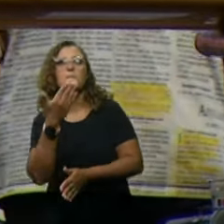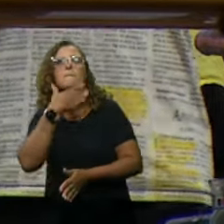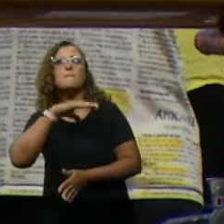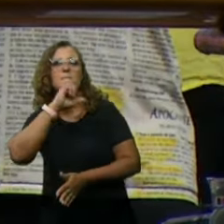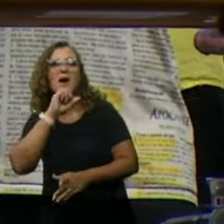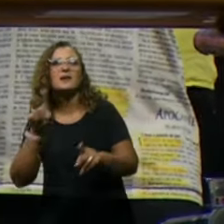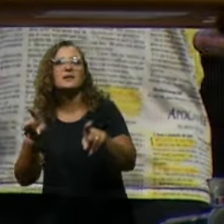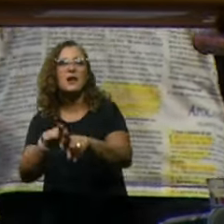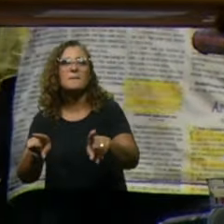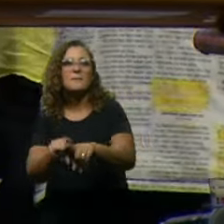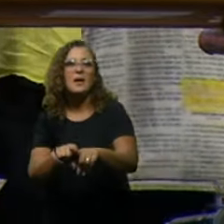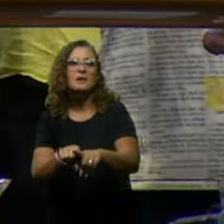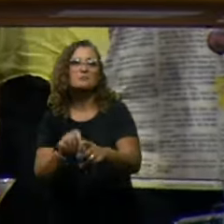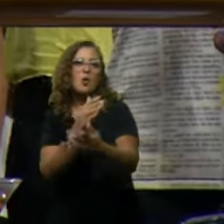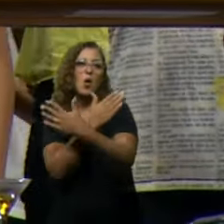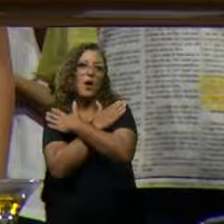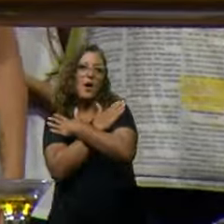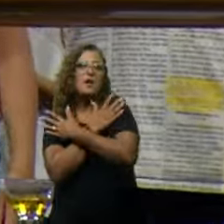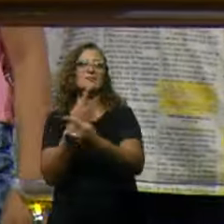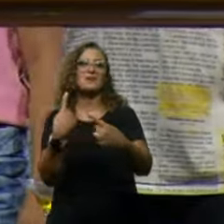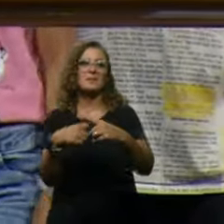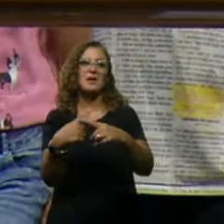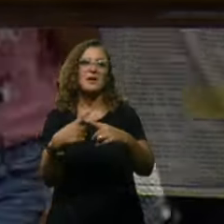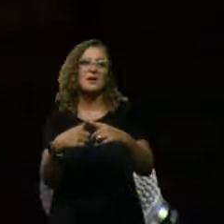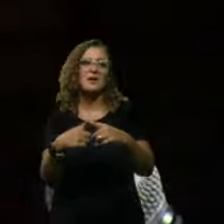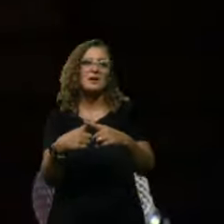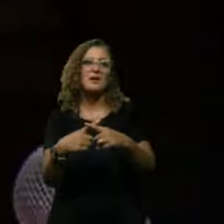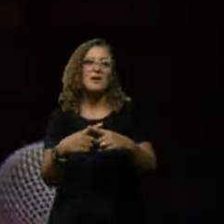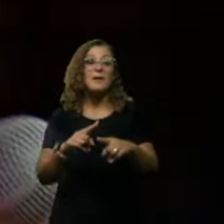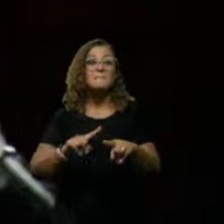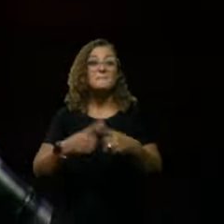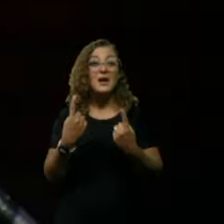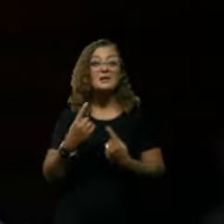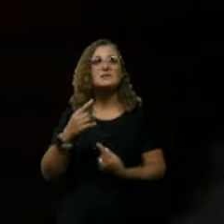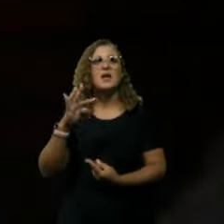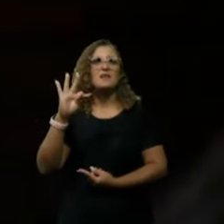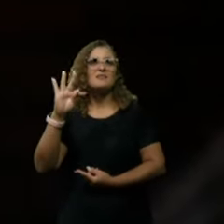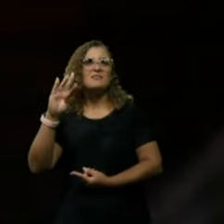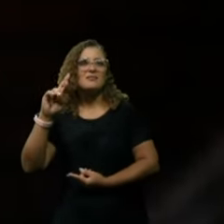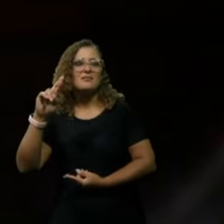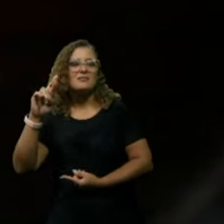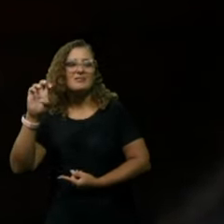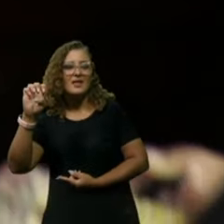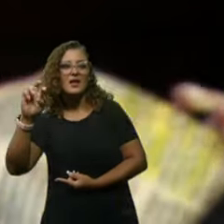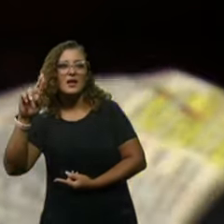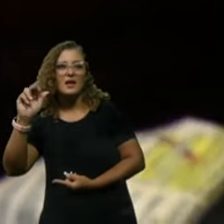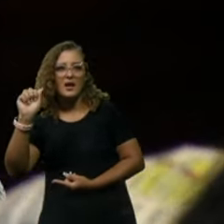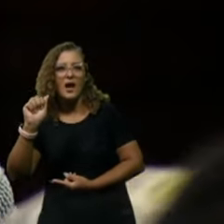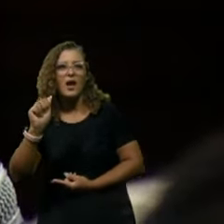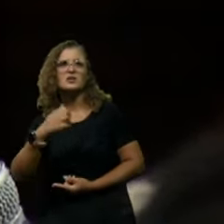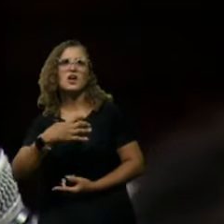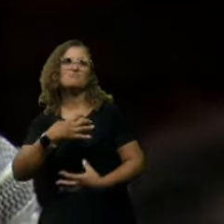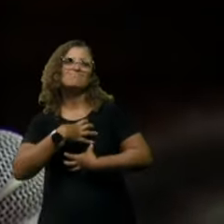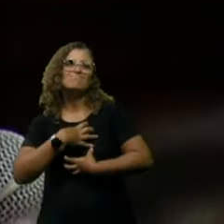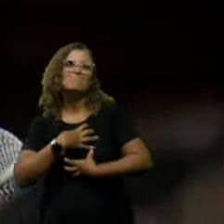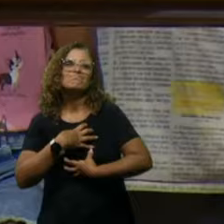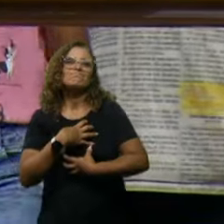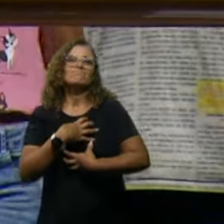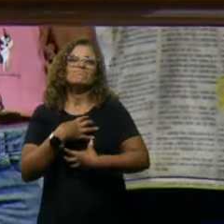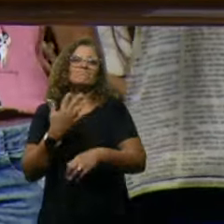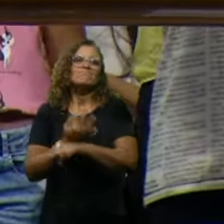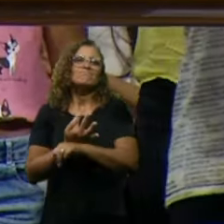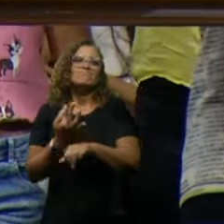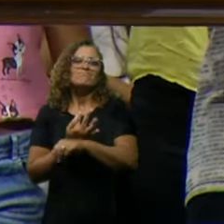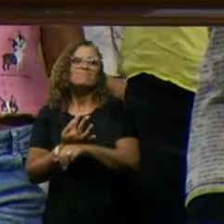sonho por causa da morte do irmão então tudo bem terá tem uma dor mas Abraão também tem então